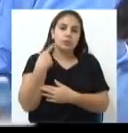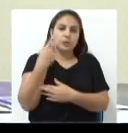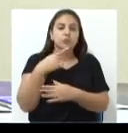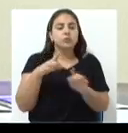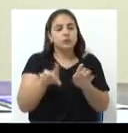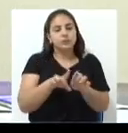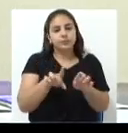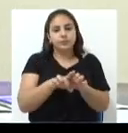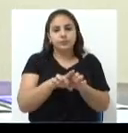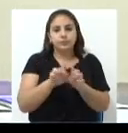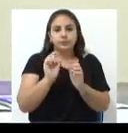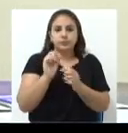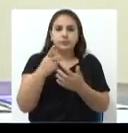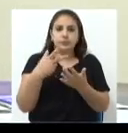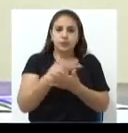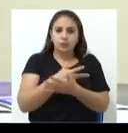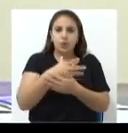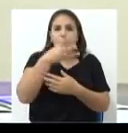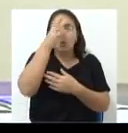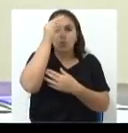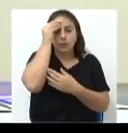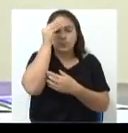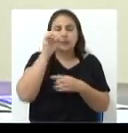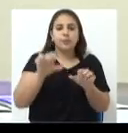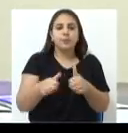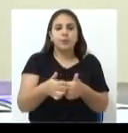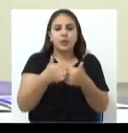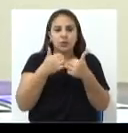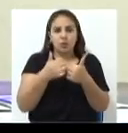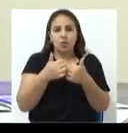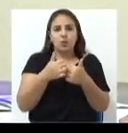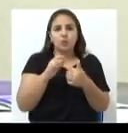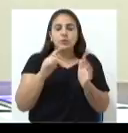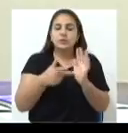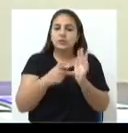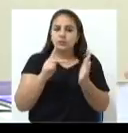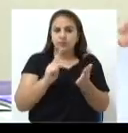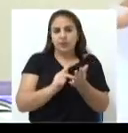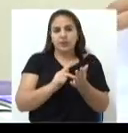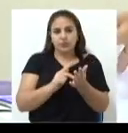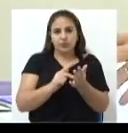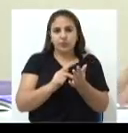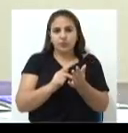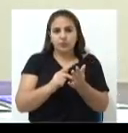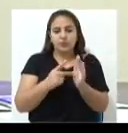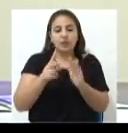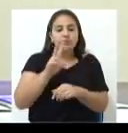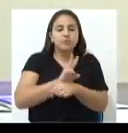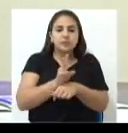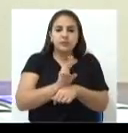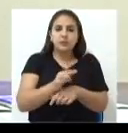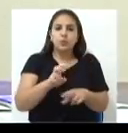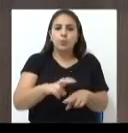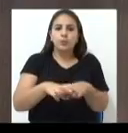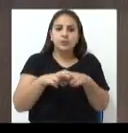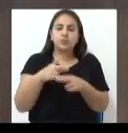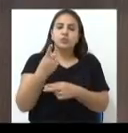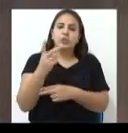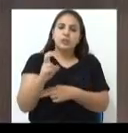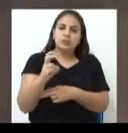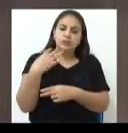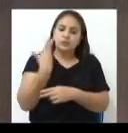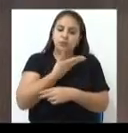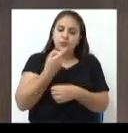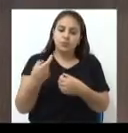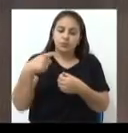acabam por compreender, né, o sentido da fiscalização que o agente legislativo tem. Então, a partir do dia 15, nós